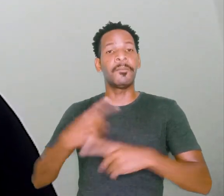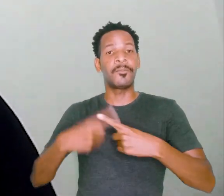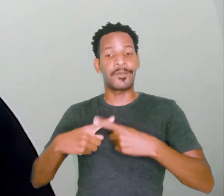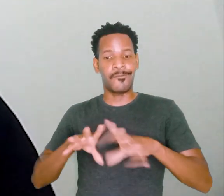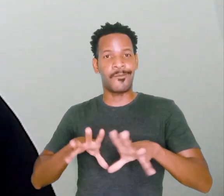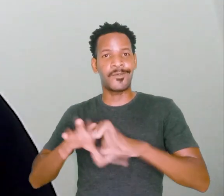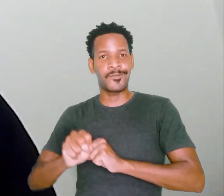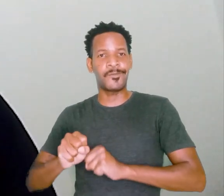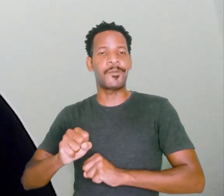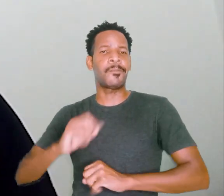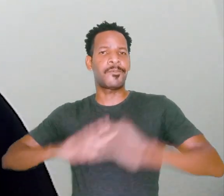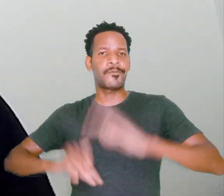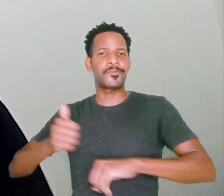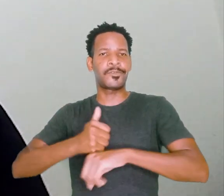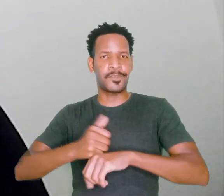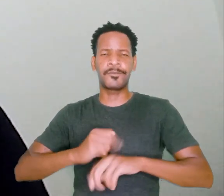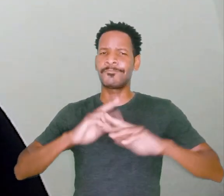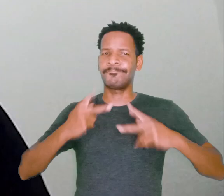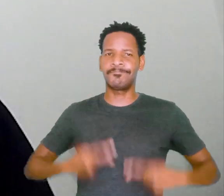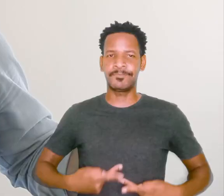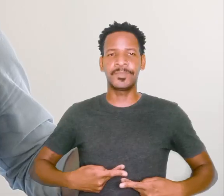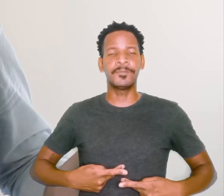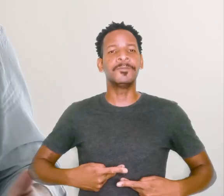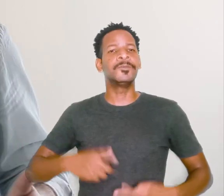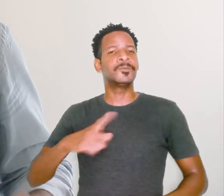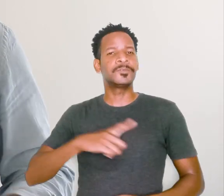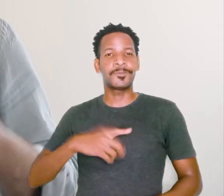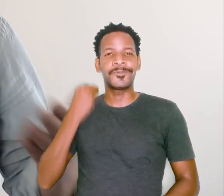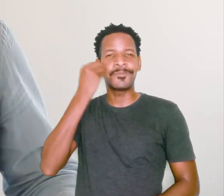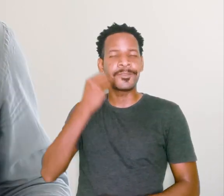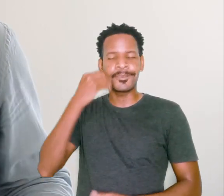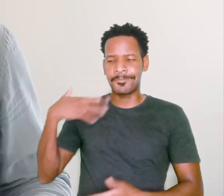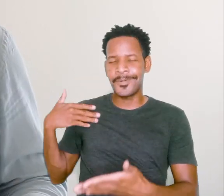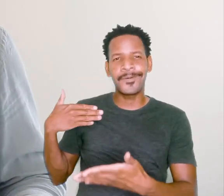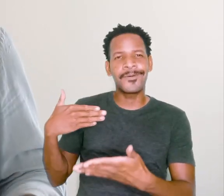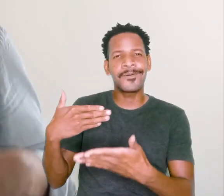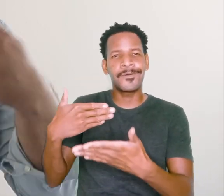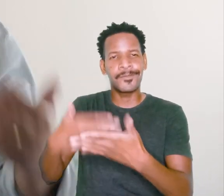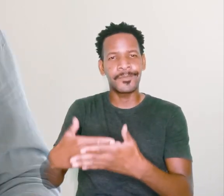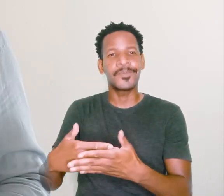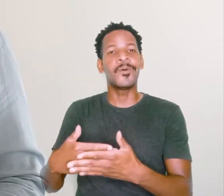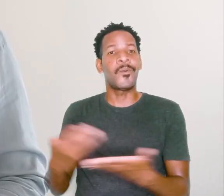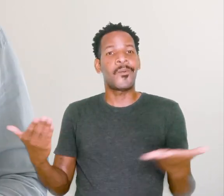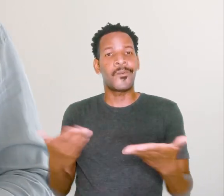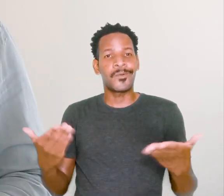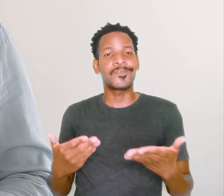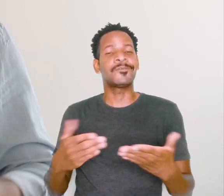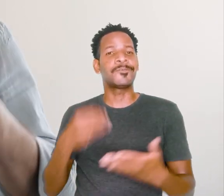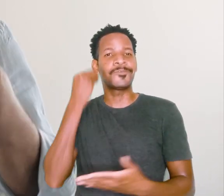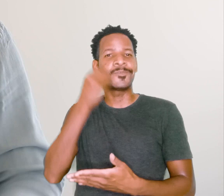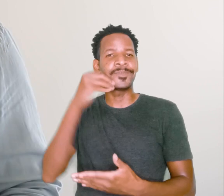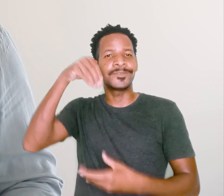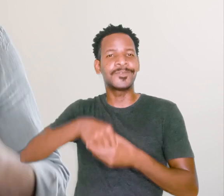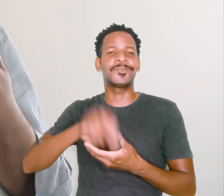só profissional, como pessoal. Esse lugar é incrível. Carrego em toda a minha vida e atribuo muito do que eu sou hoje à